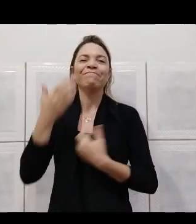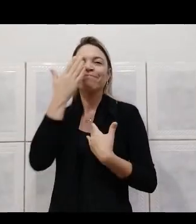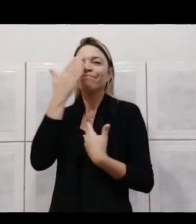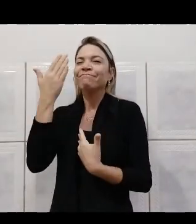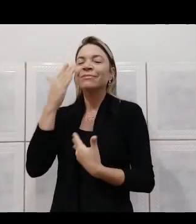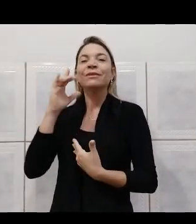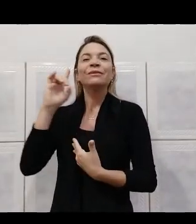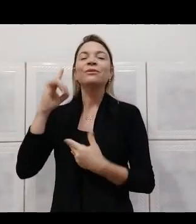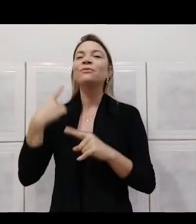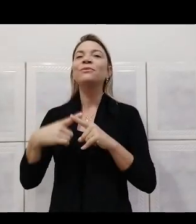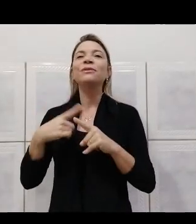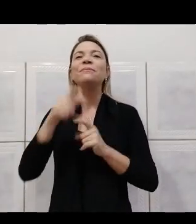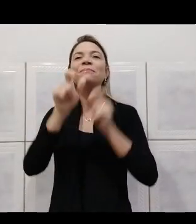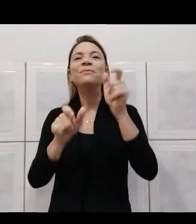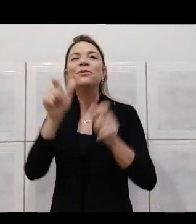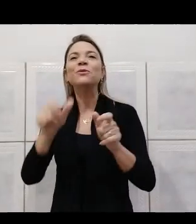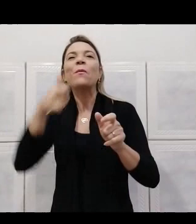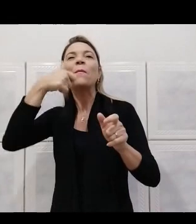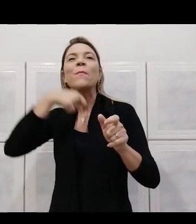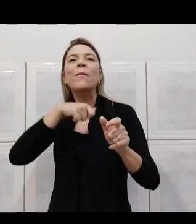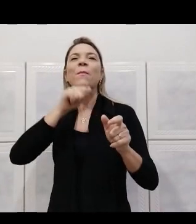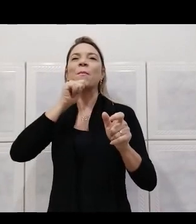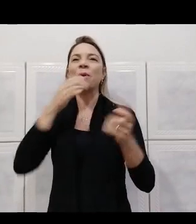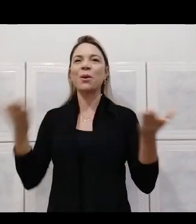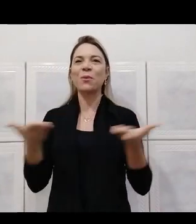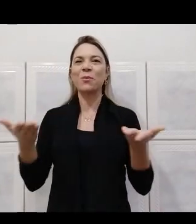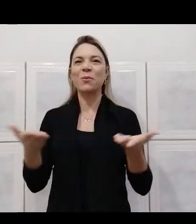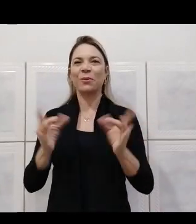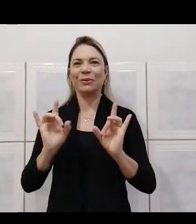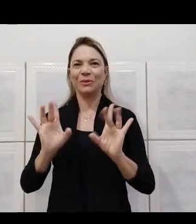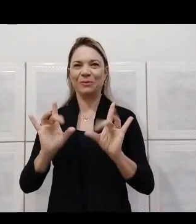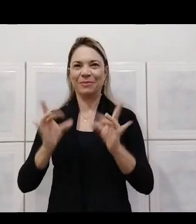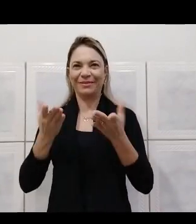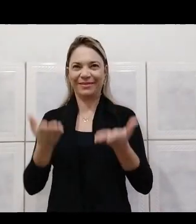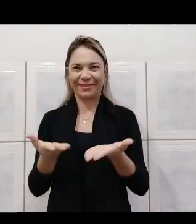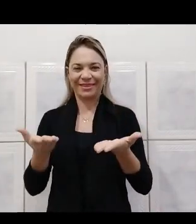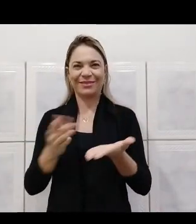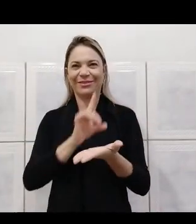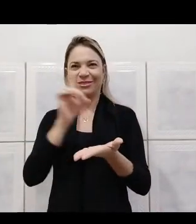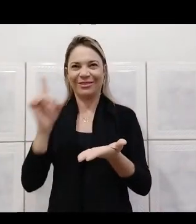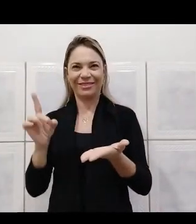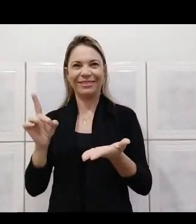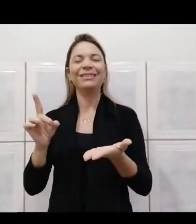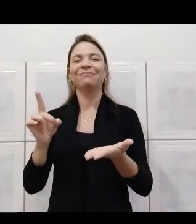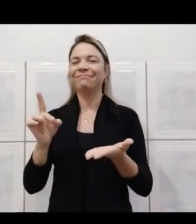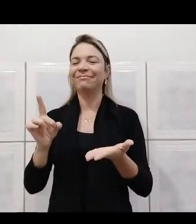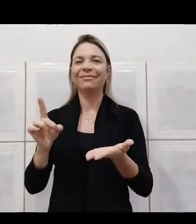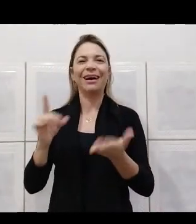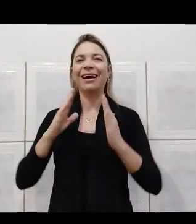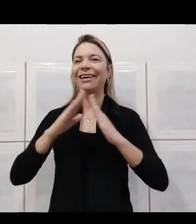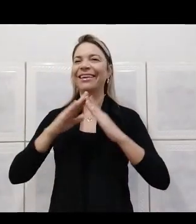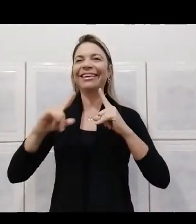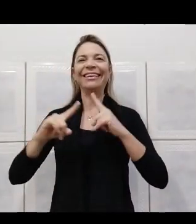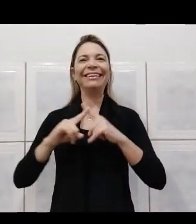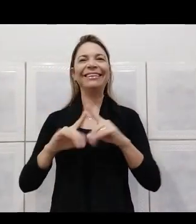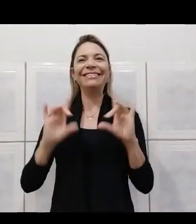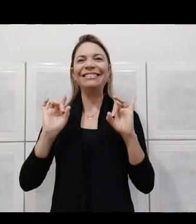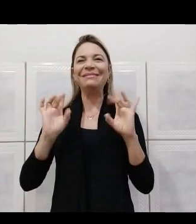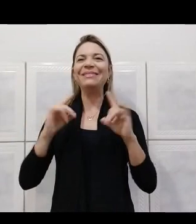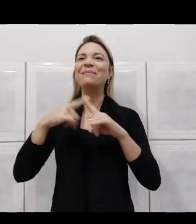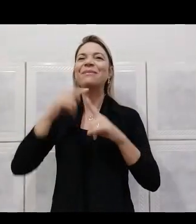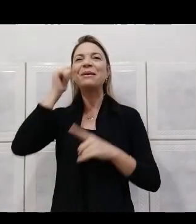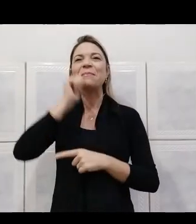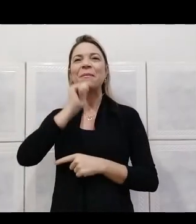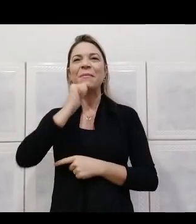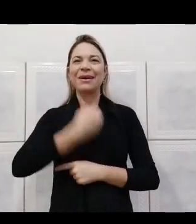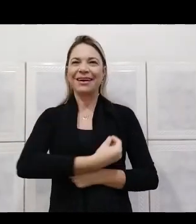cada mãe e reconhecer que a nossa igreja tem sido muito abençoada pelo Senhor com a presença das mães. Parabéns